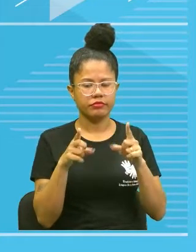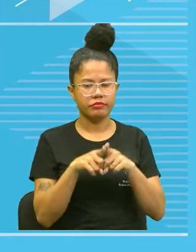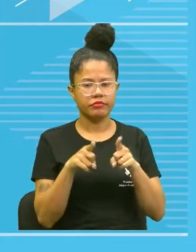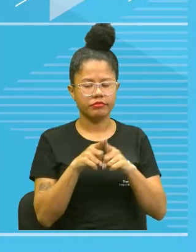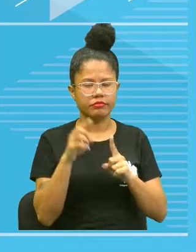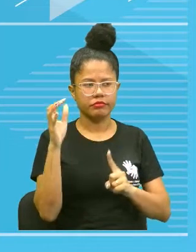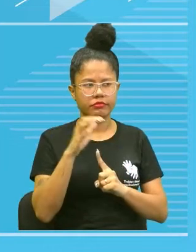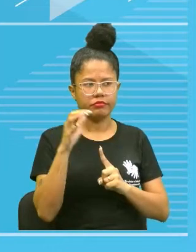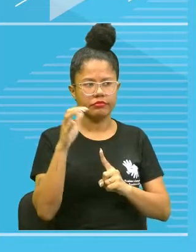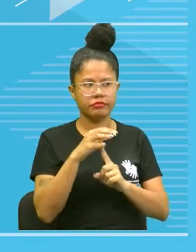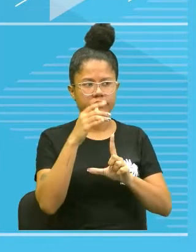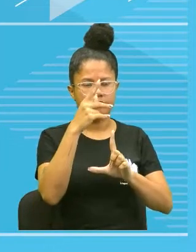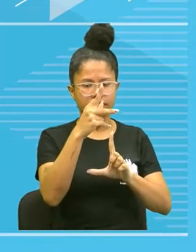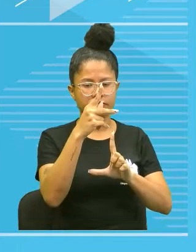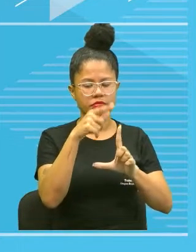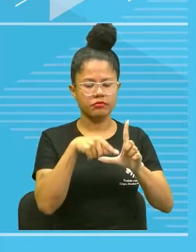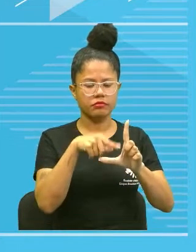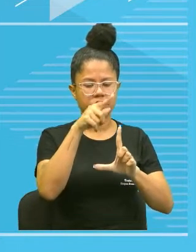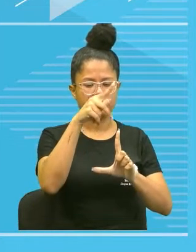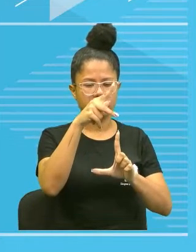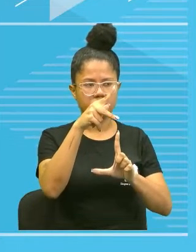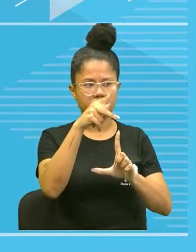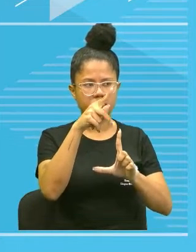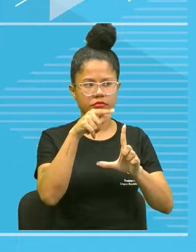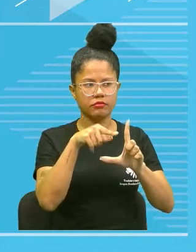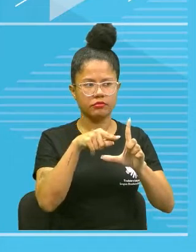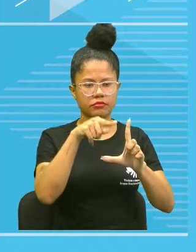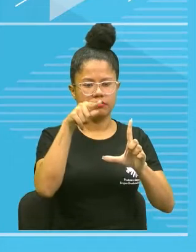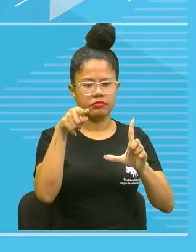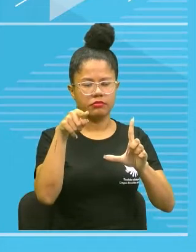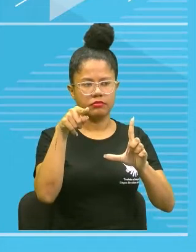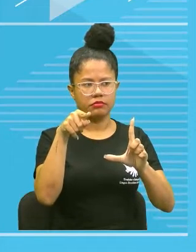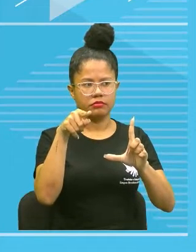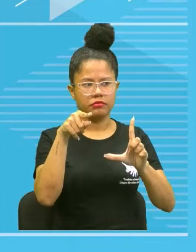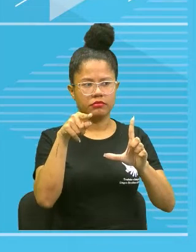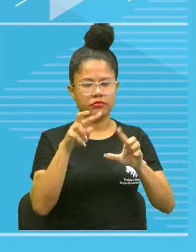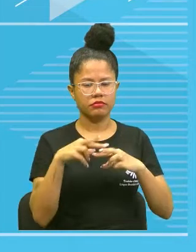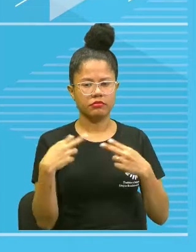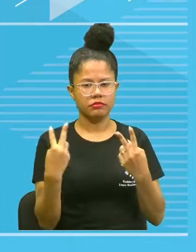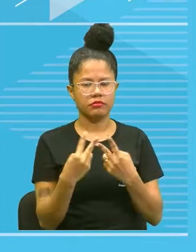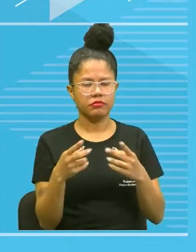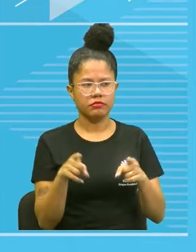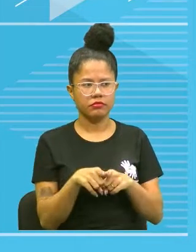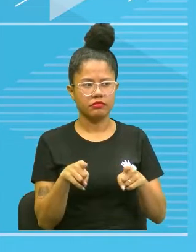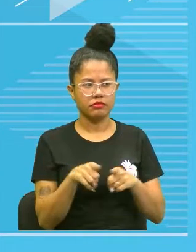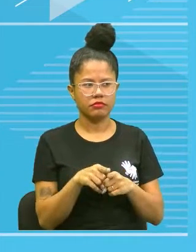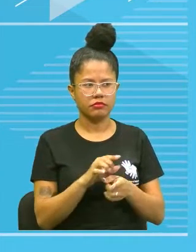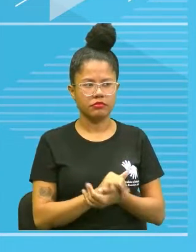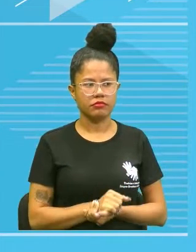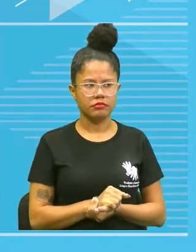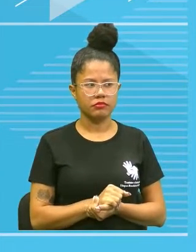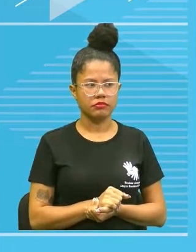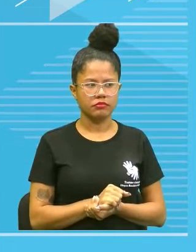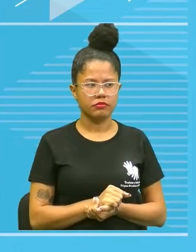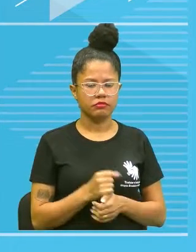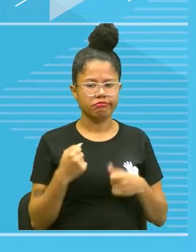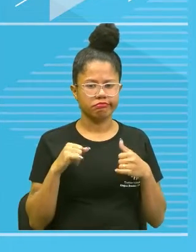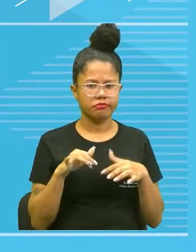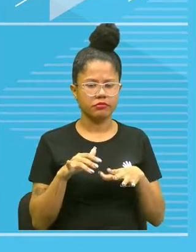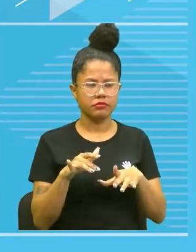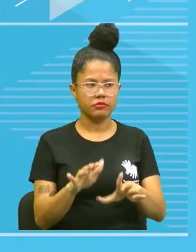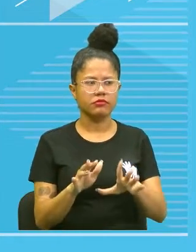pressão. Isso, já que eu estou aumentando o meu volume, eu estou gerando uma expansão, ó.